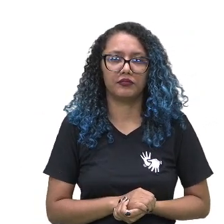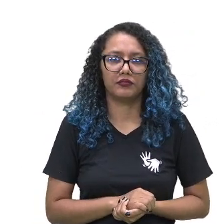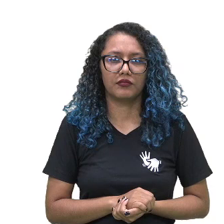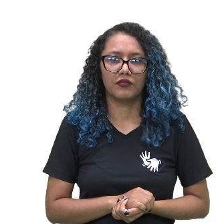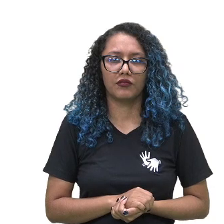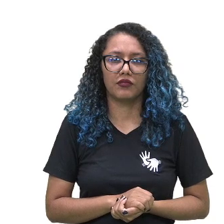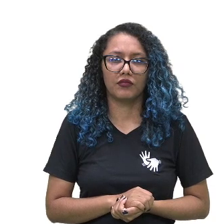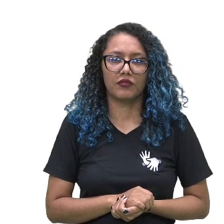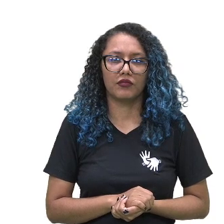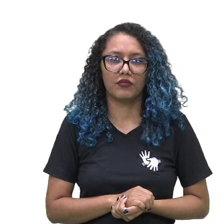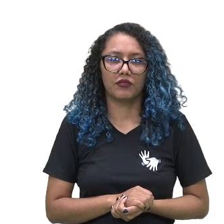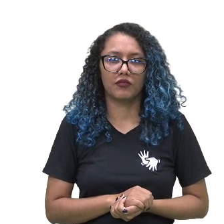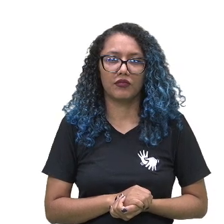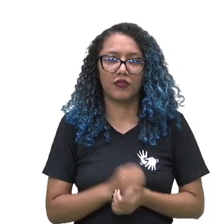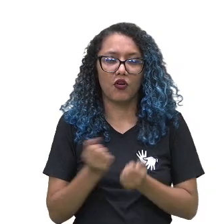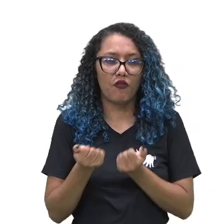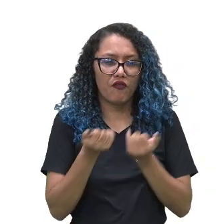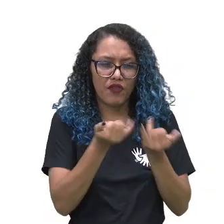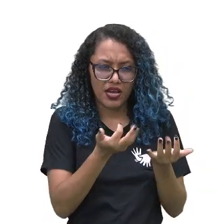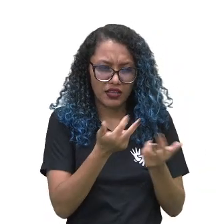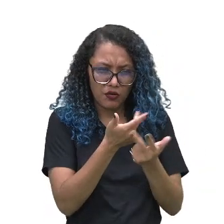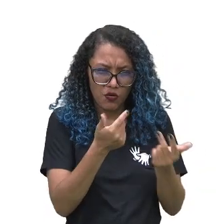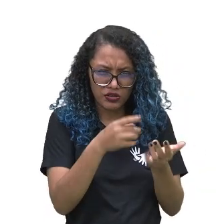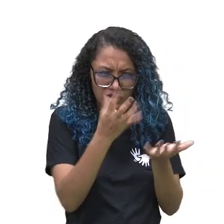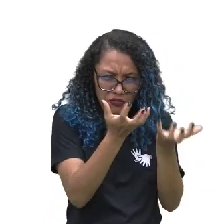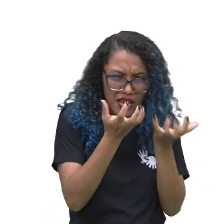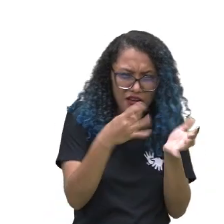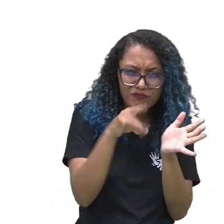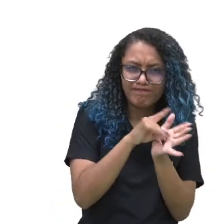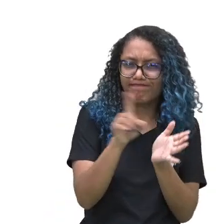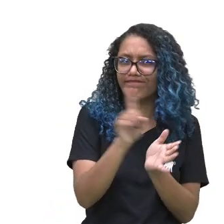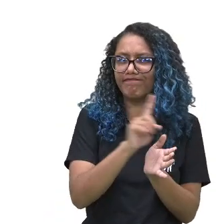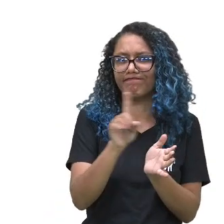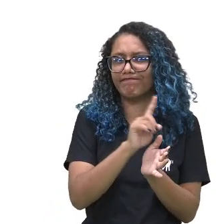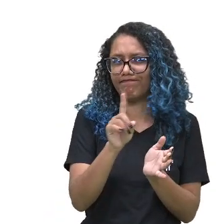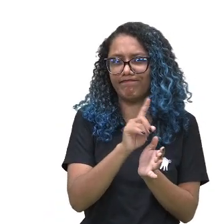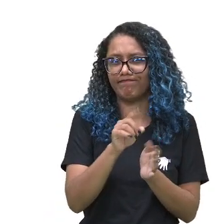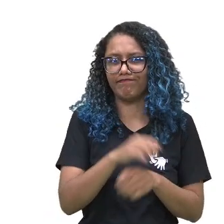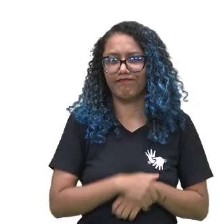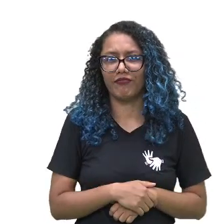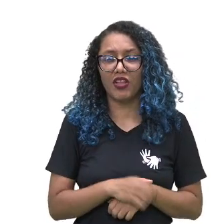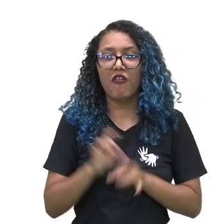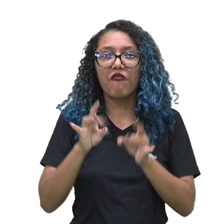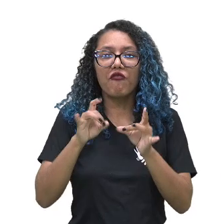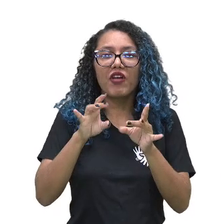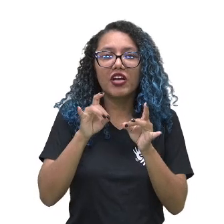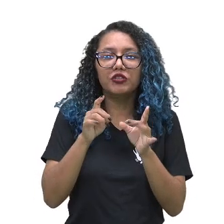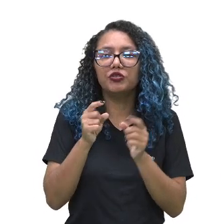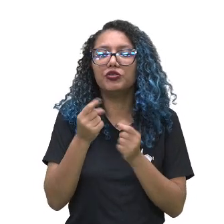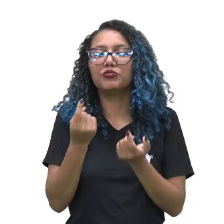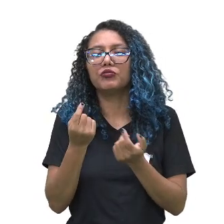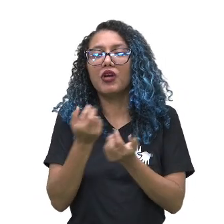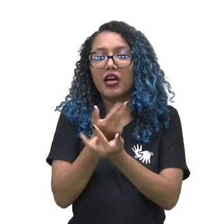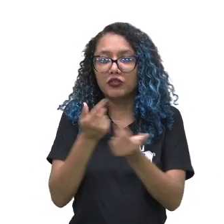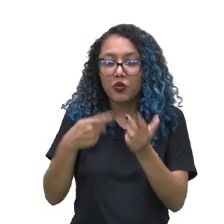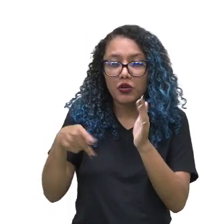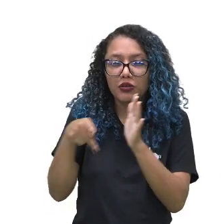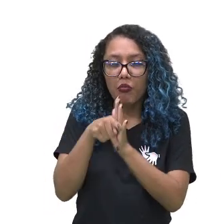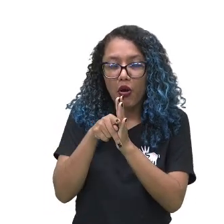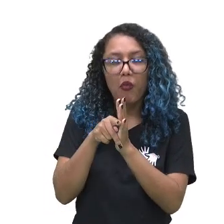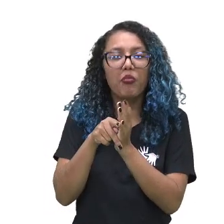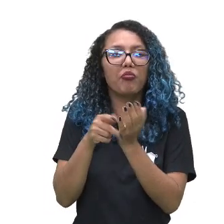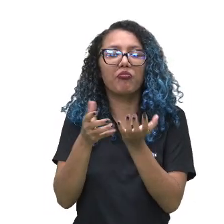não aquilo que nós queremos, né? Mas é aquilo que eles querem que a gente consuma, né? Então, isso